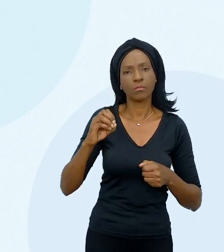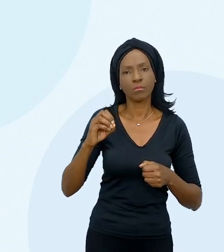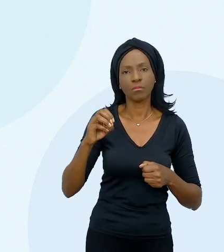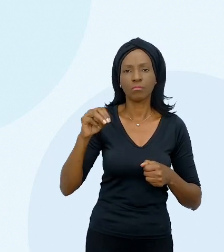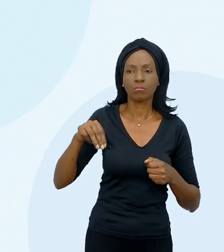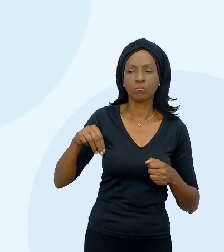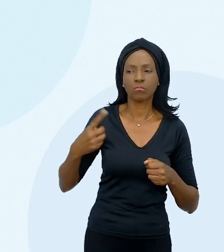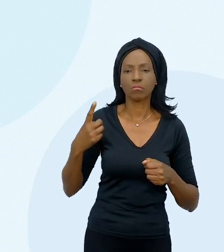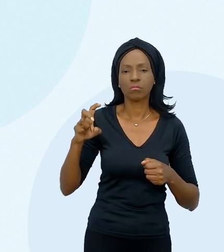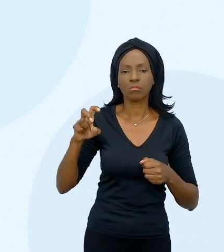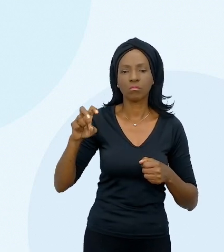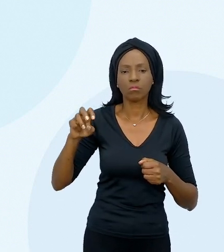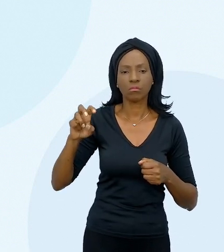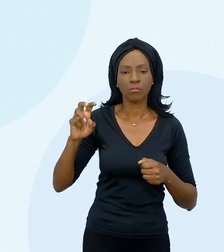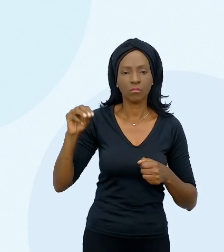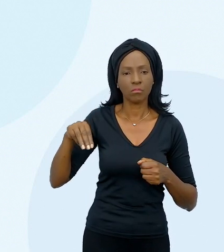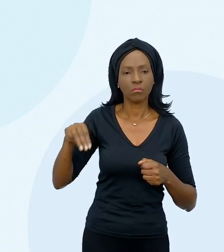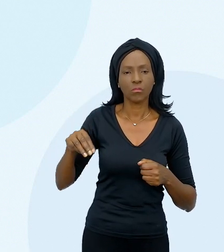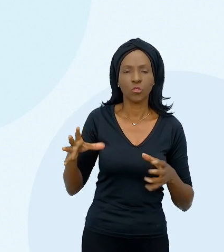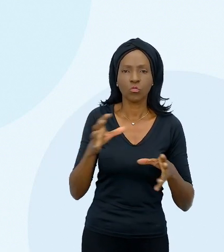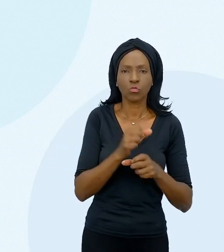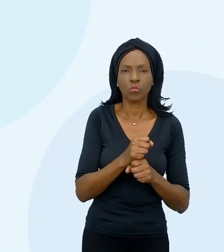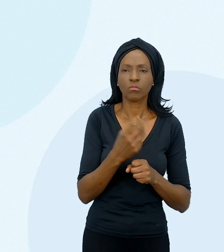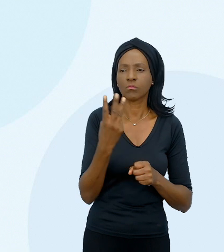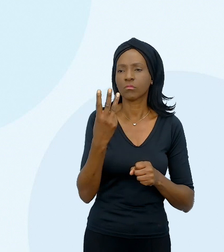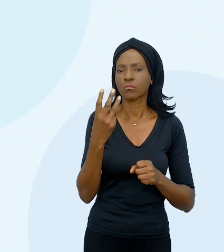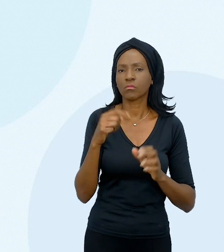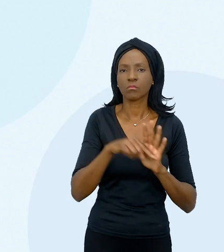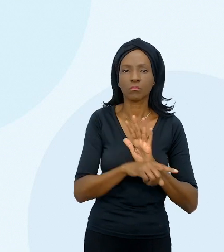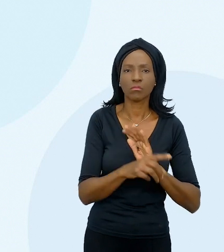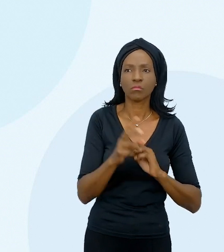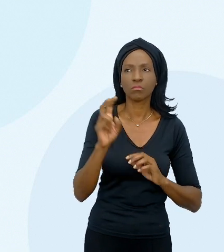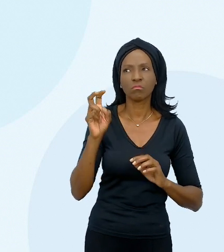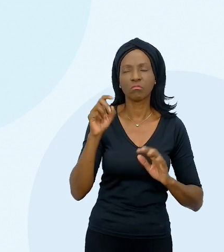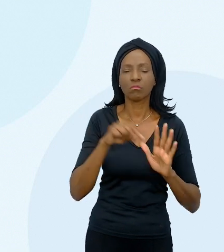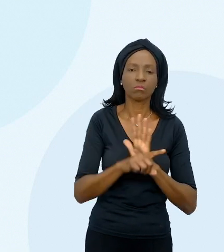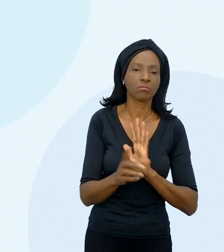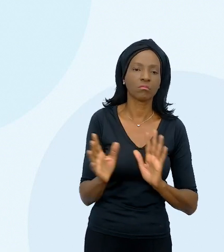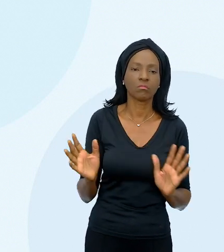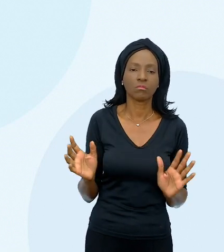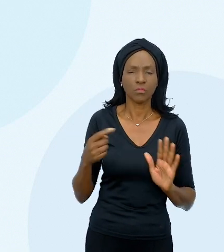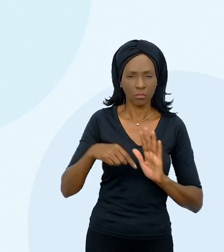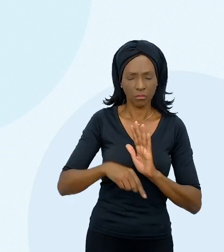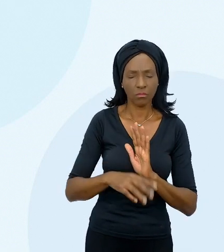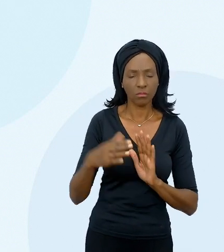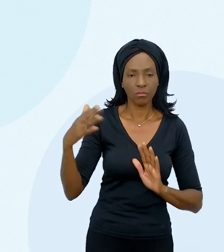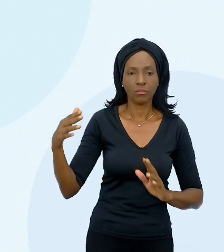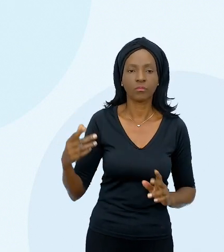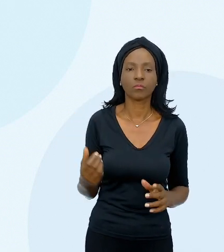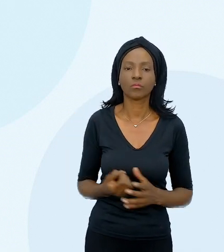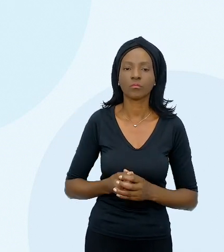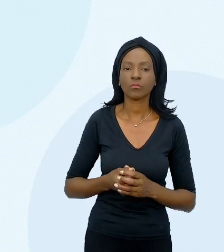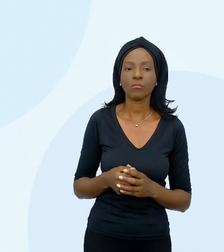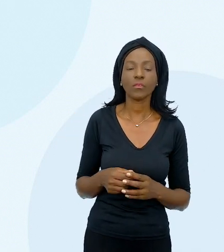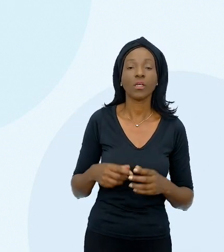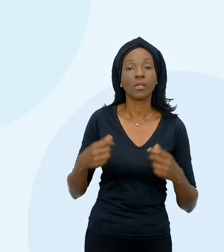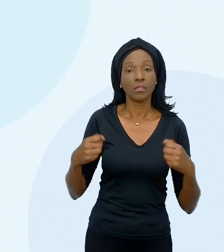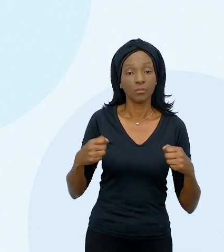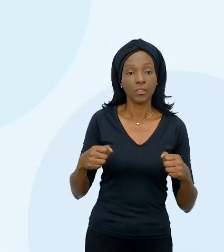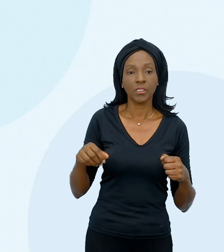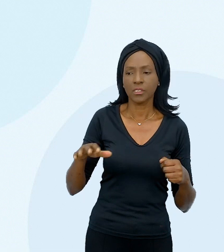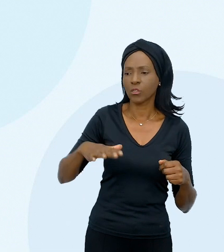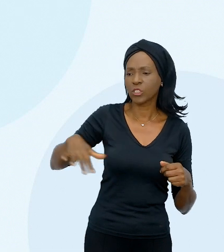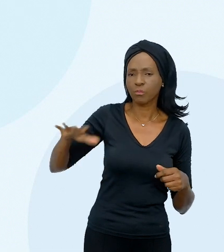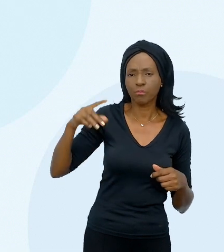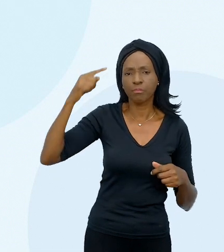e um total de 3 a 5 perguntas. Bom, vamos aprofundar isso. Outra coisa, os espaços, tem que pensar nos materiais, né?